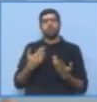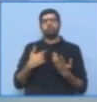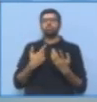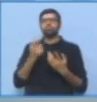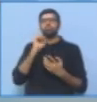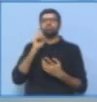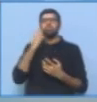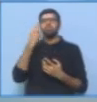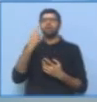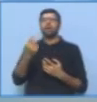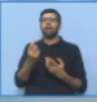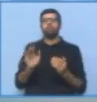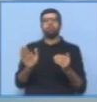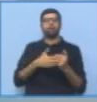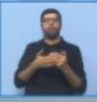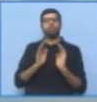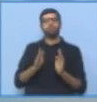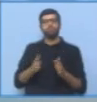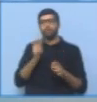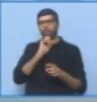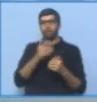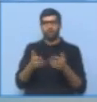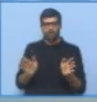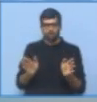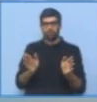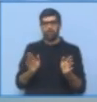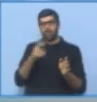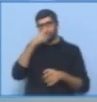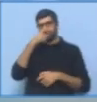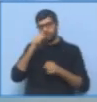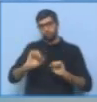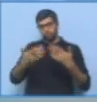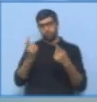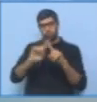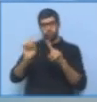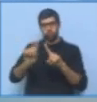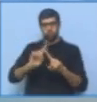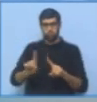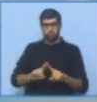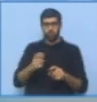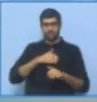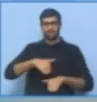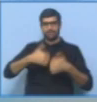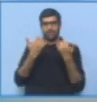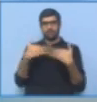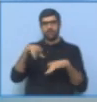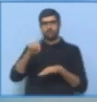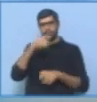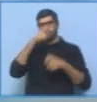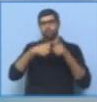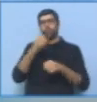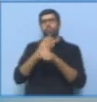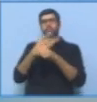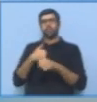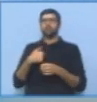que ficar fechado em si mesmo. E por isso abrimos o espaço não só a muitas iniciativas para a cidade e também para outras pessoas que nos